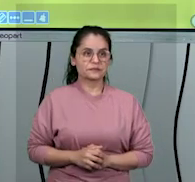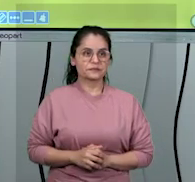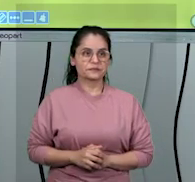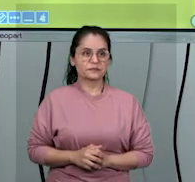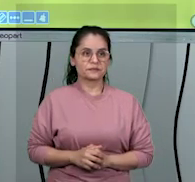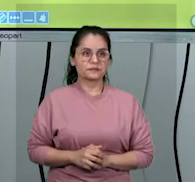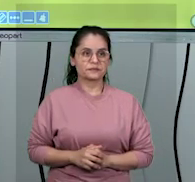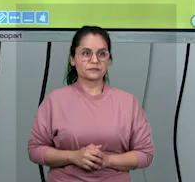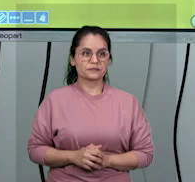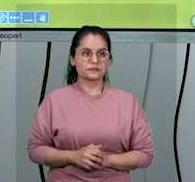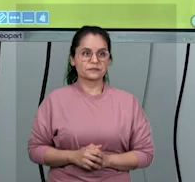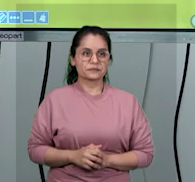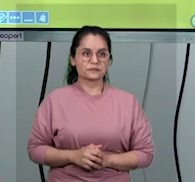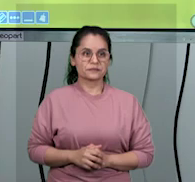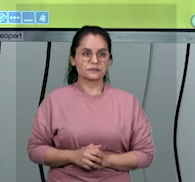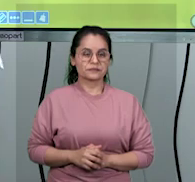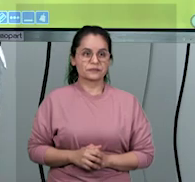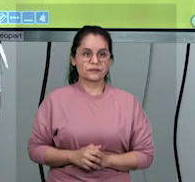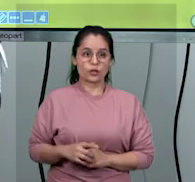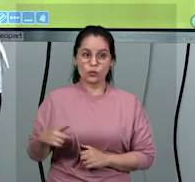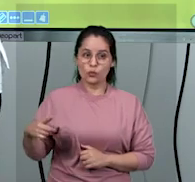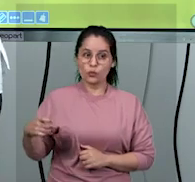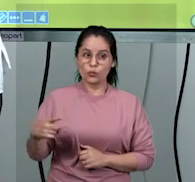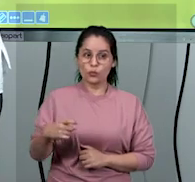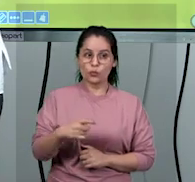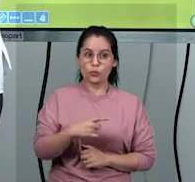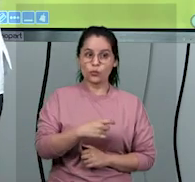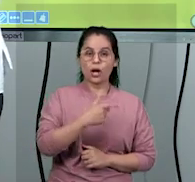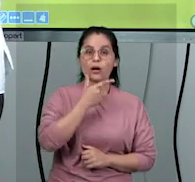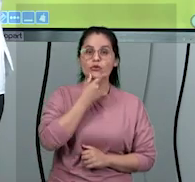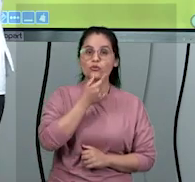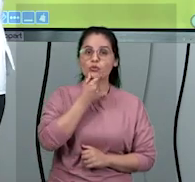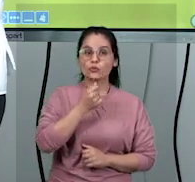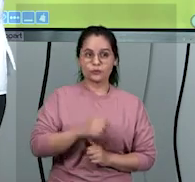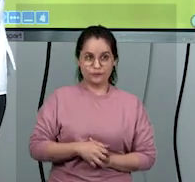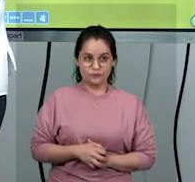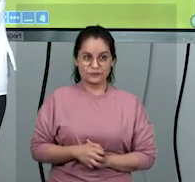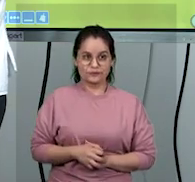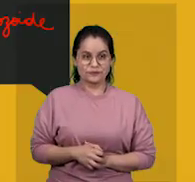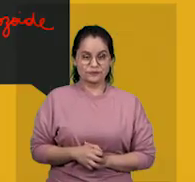gameta feminina, a célula feminina, e essa aqui é a masculina.